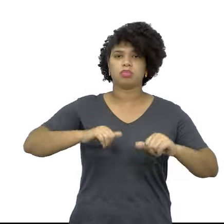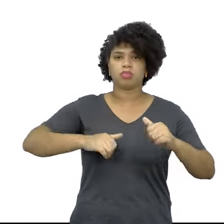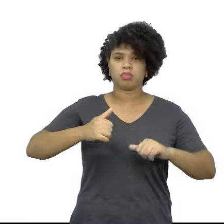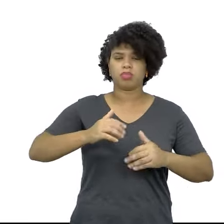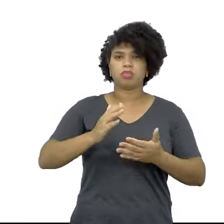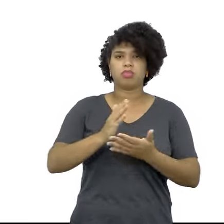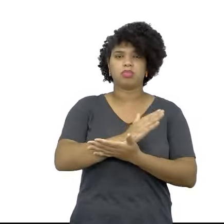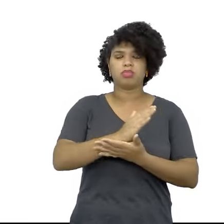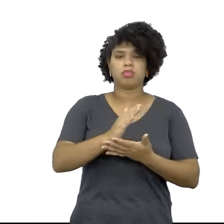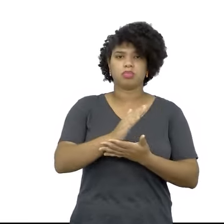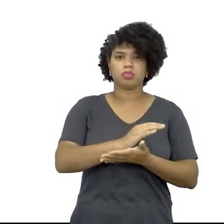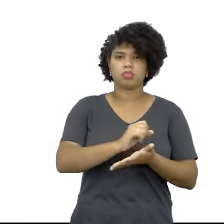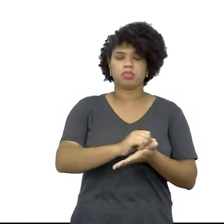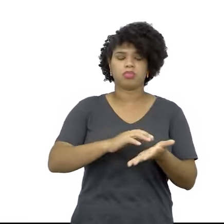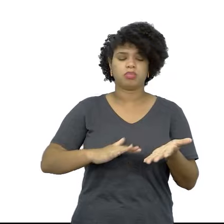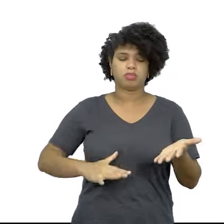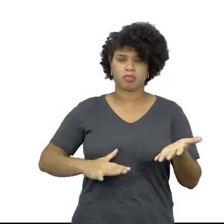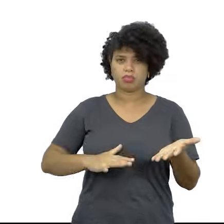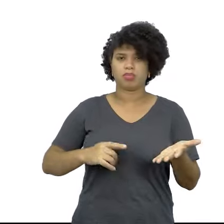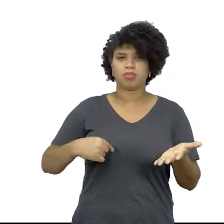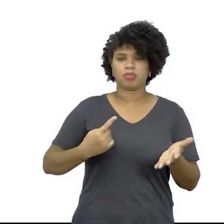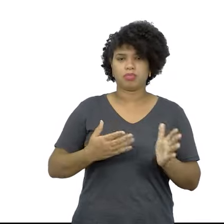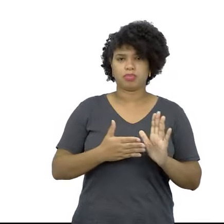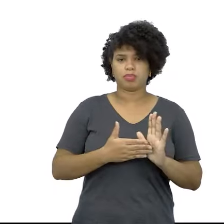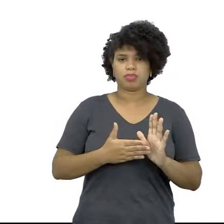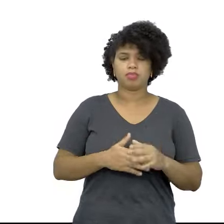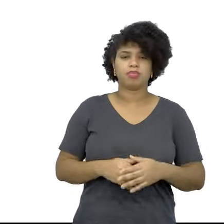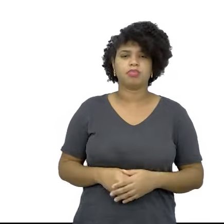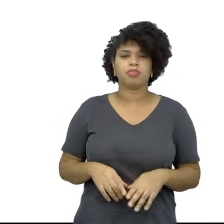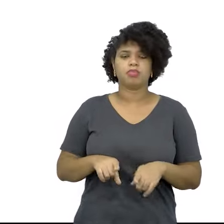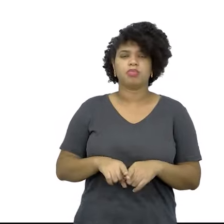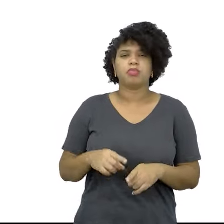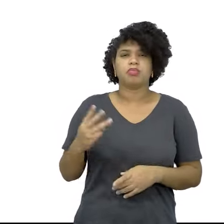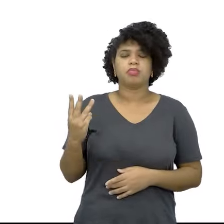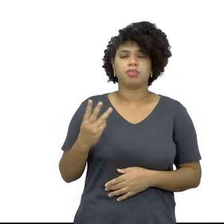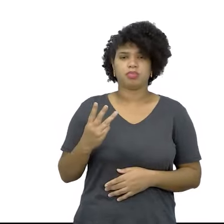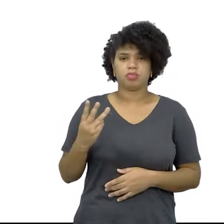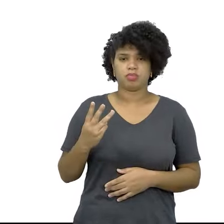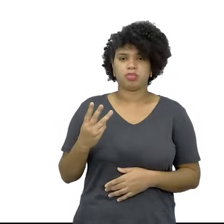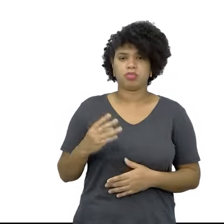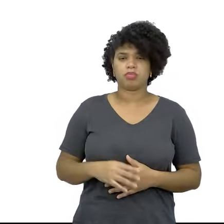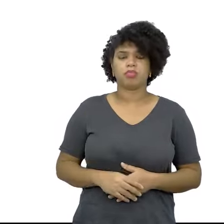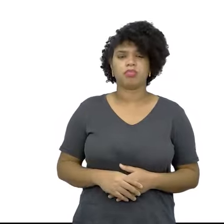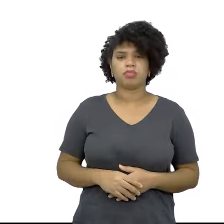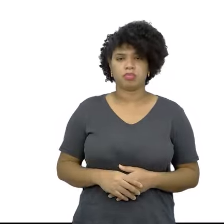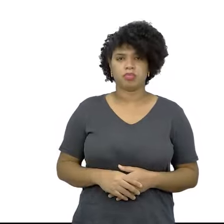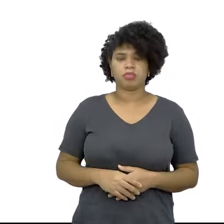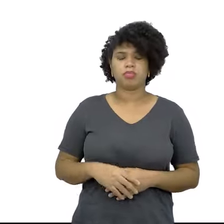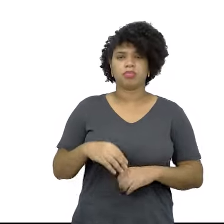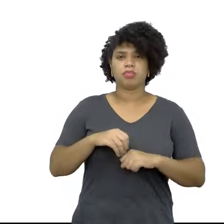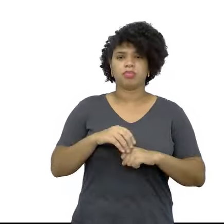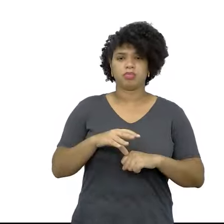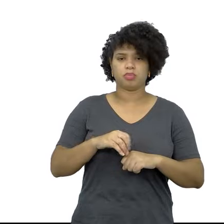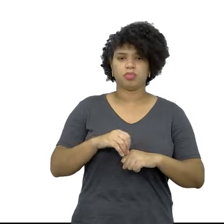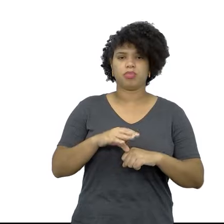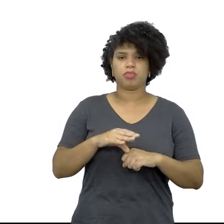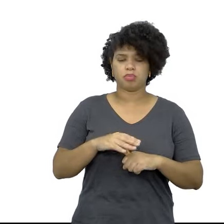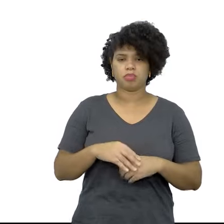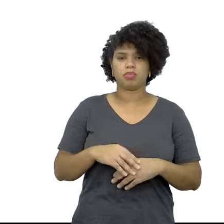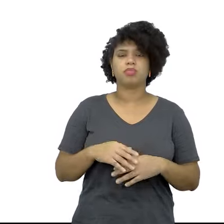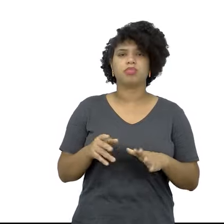algumas atividades propostas. E, finalmente, no terceiro momento, nós trataremos de sugestões para o